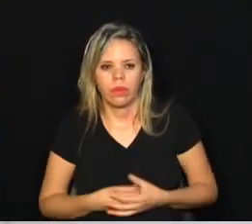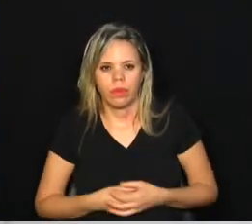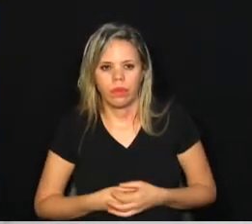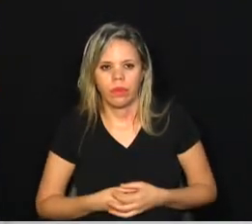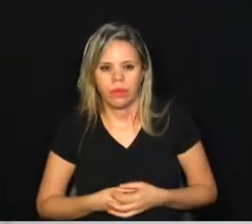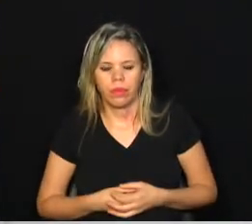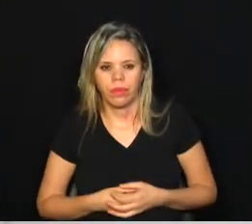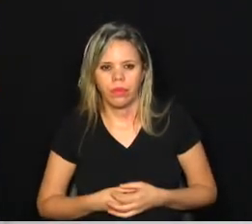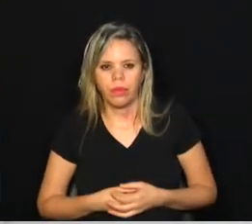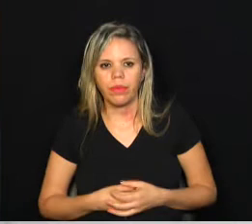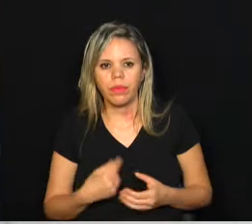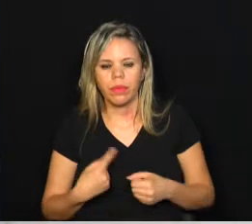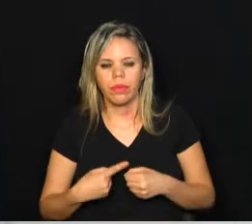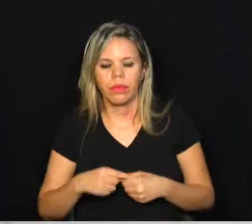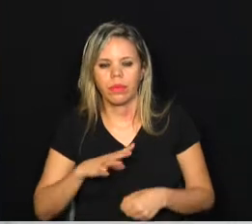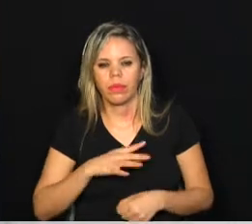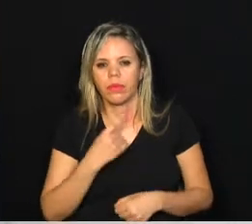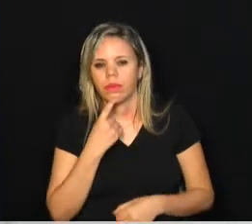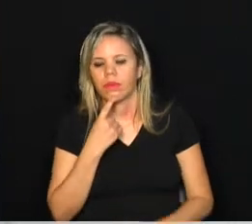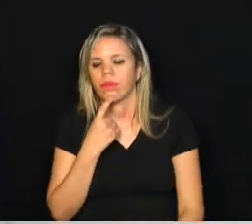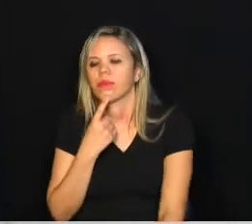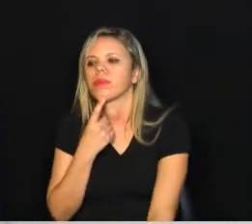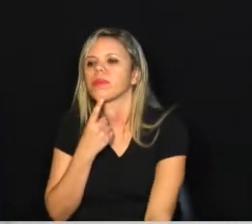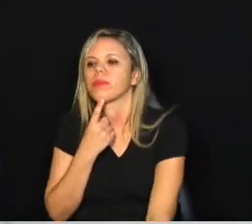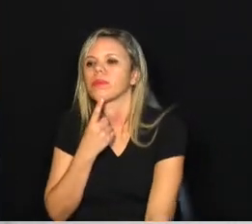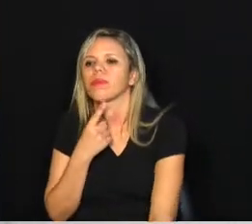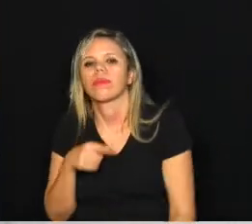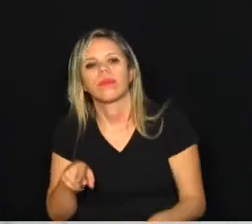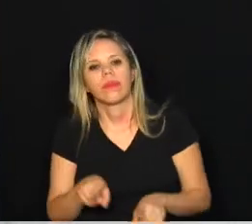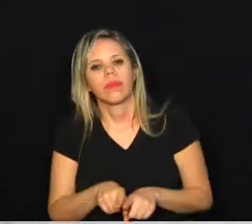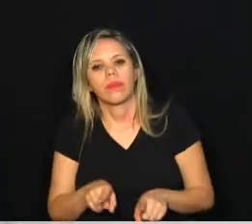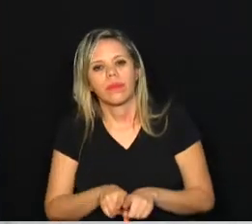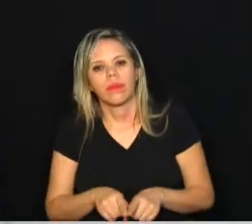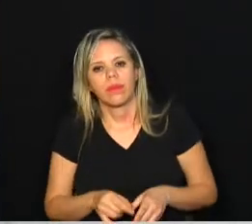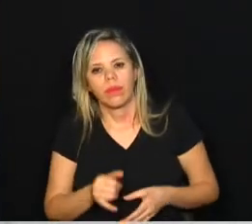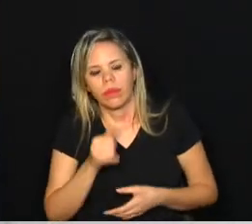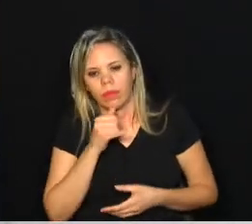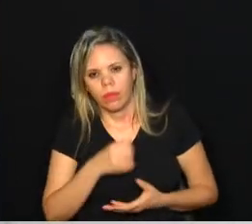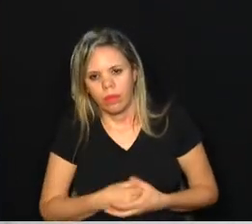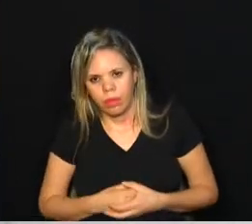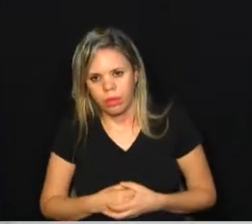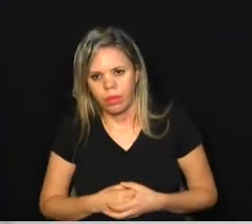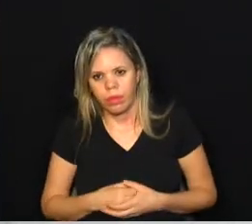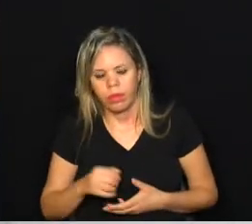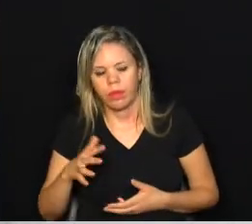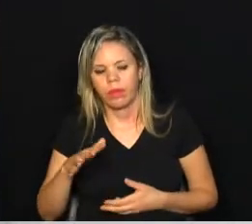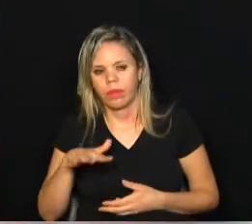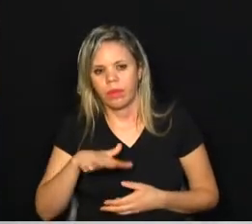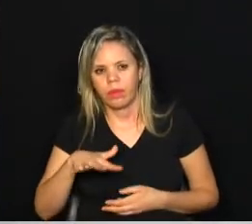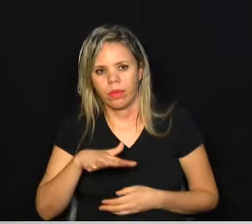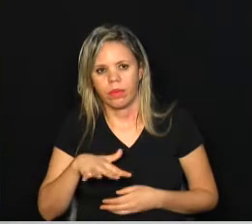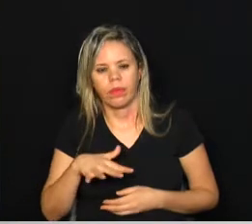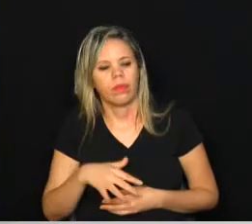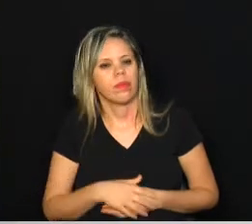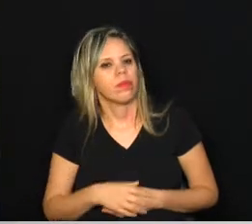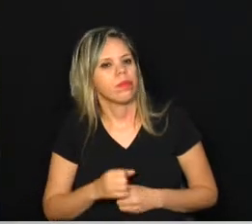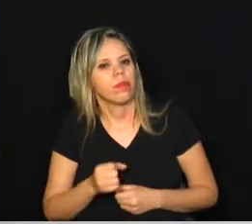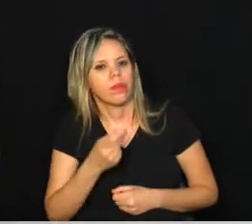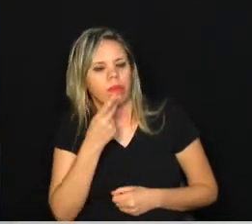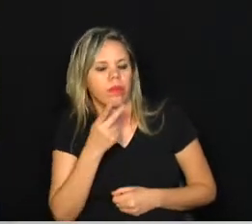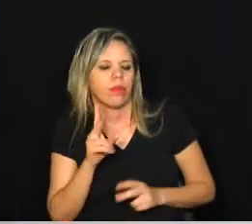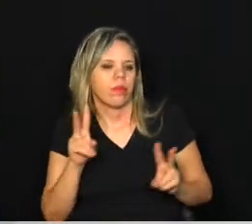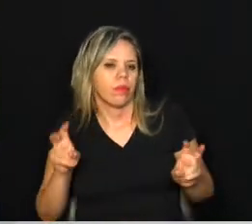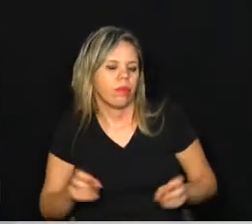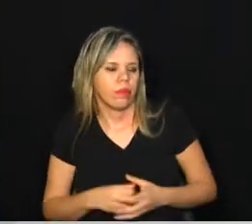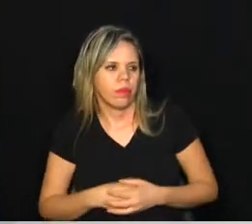com o município de Campinas. E acho que o professor Newton também tem mais ou menos essa, né, pode até falar um pouco sobre